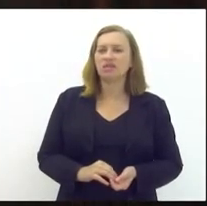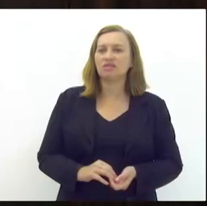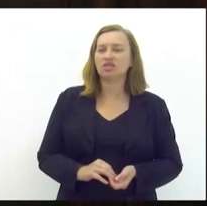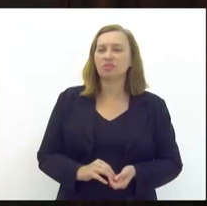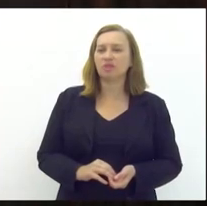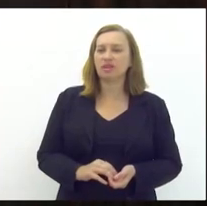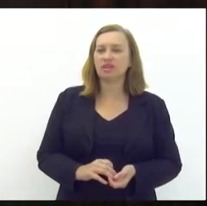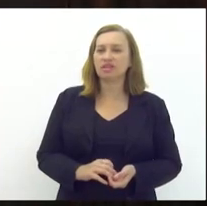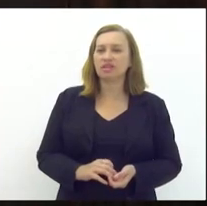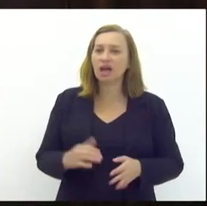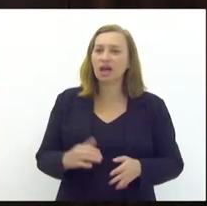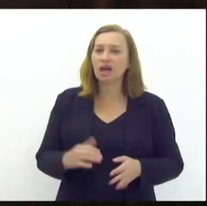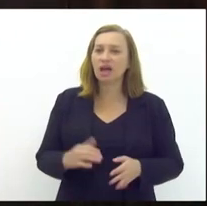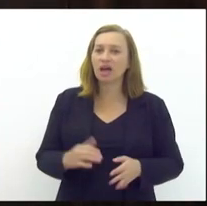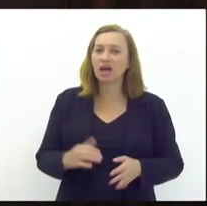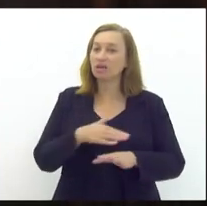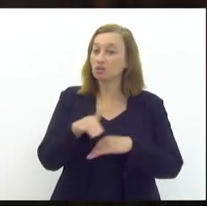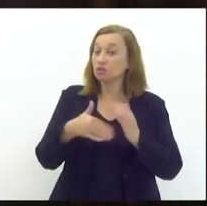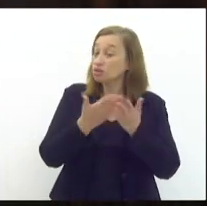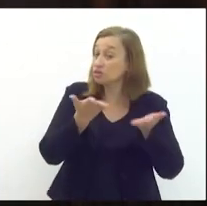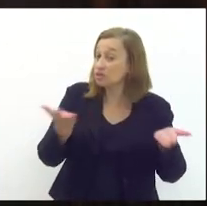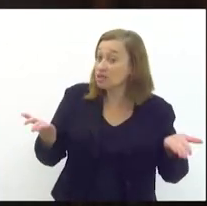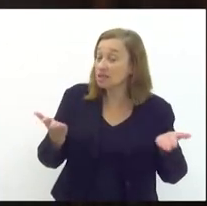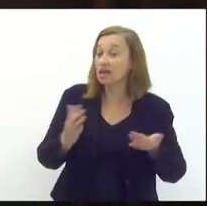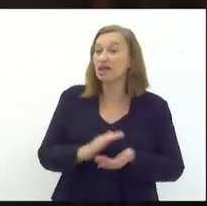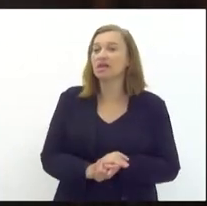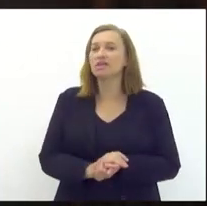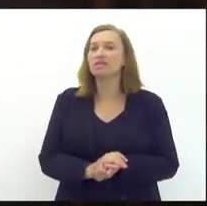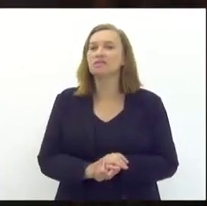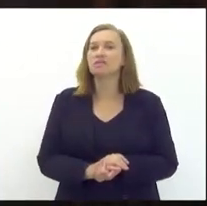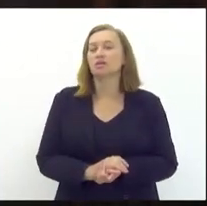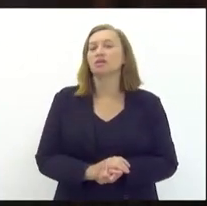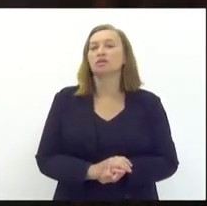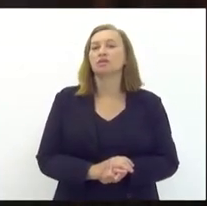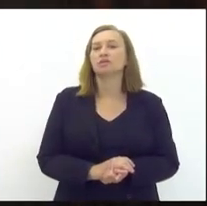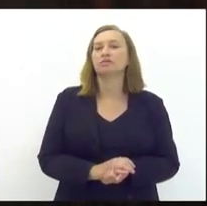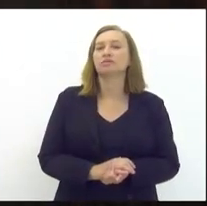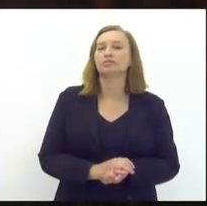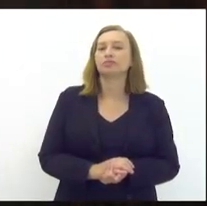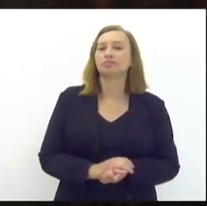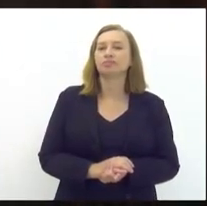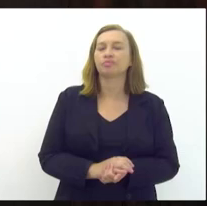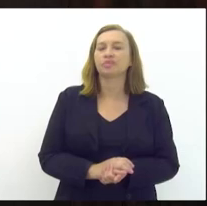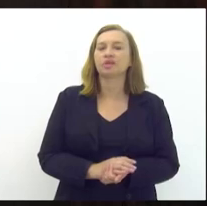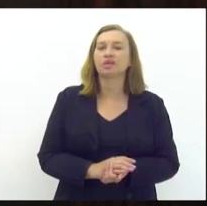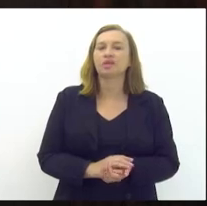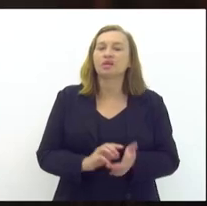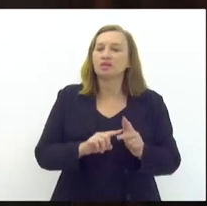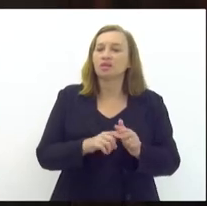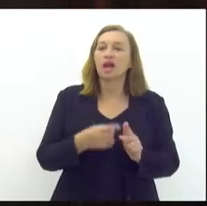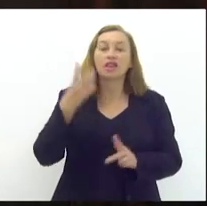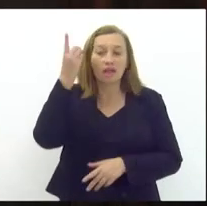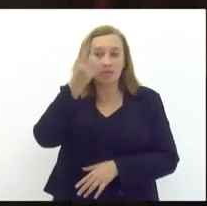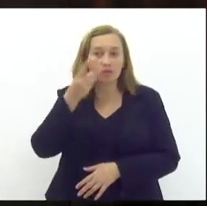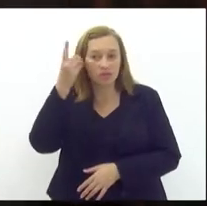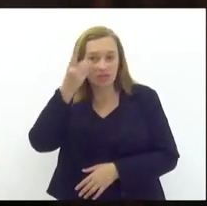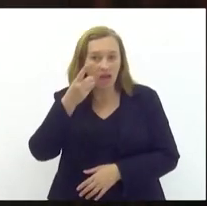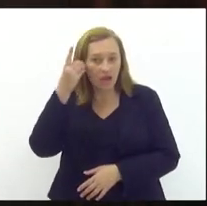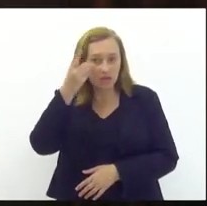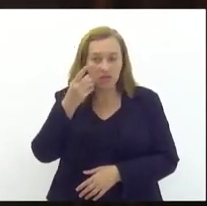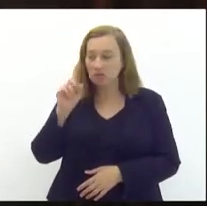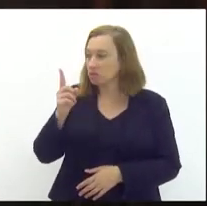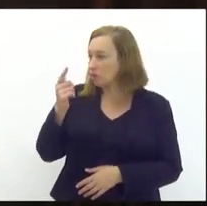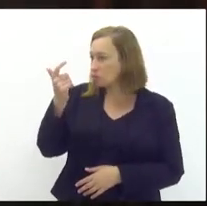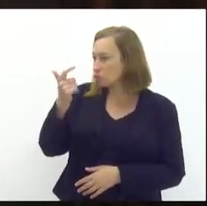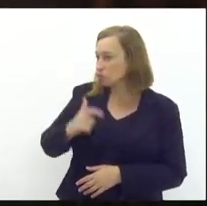já todos e todas fazendo uma retificação Deputado Arthur Monteiro eu não